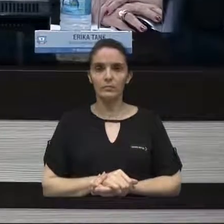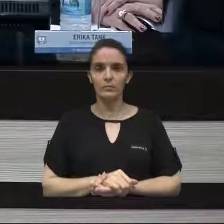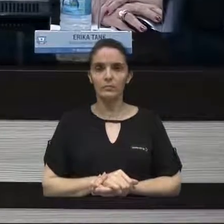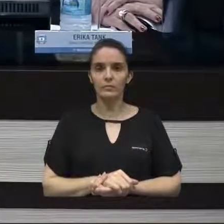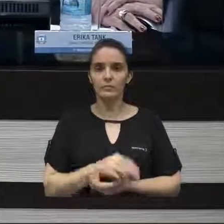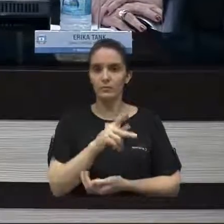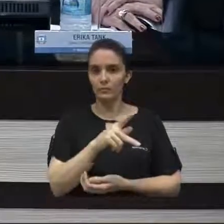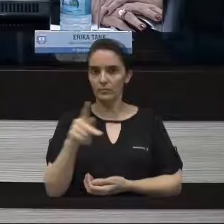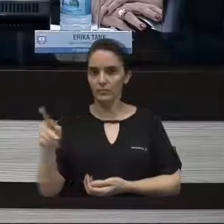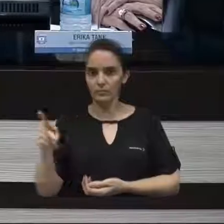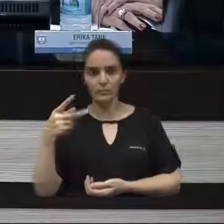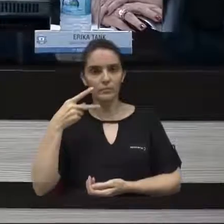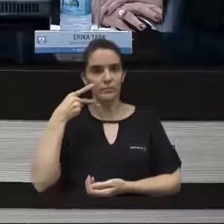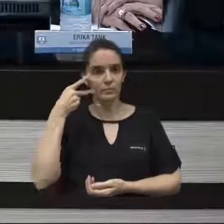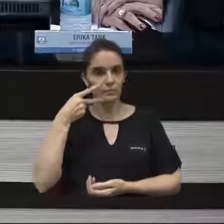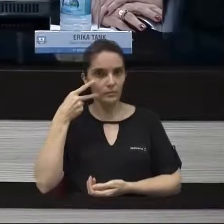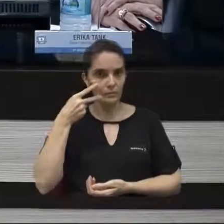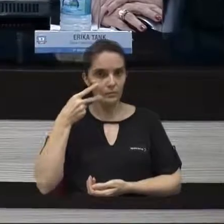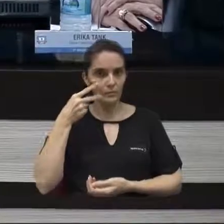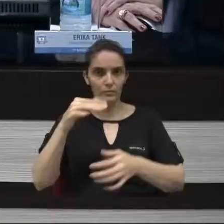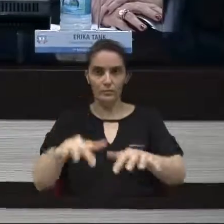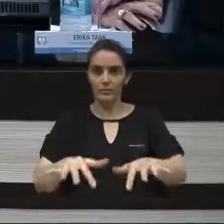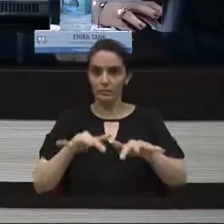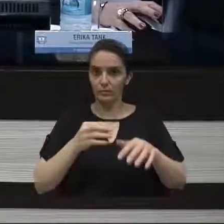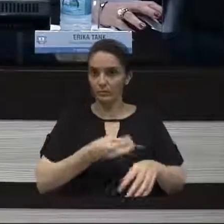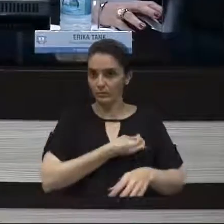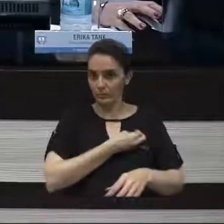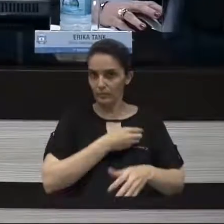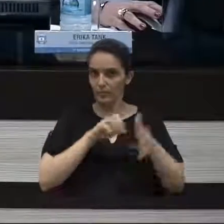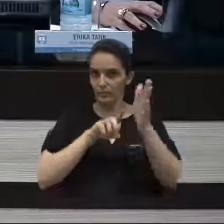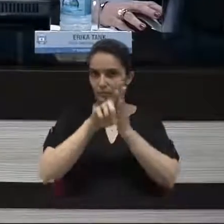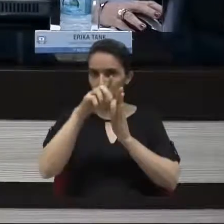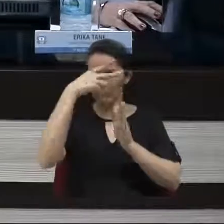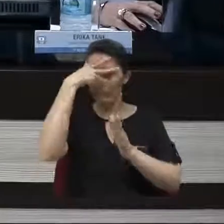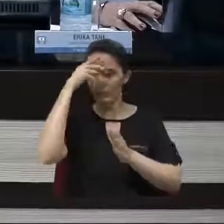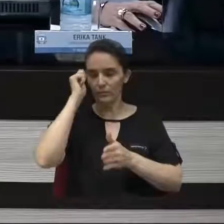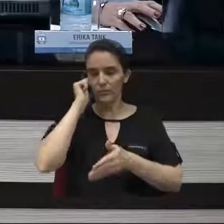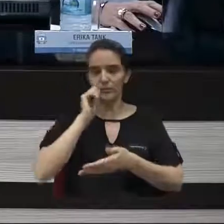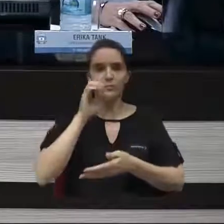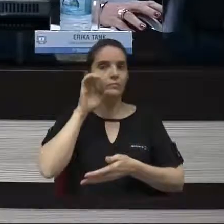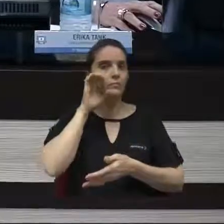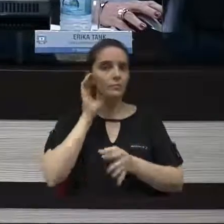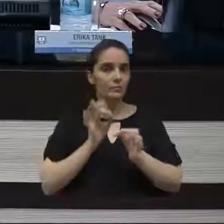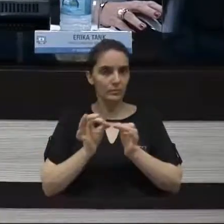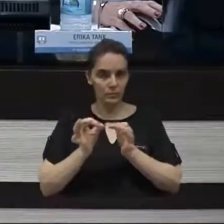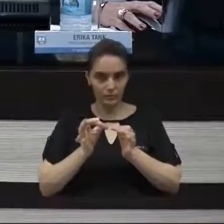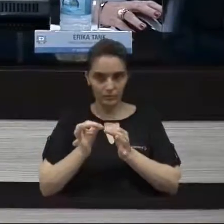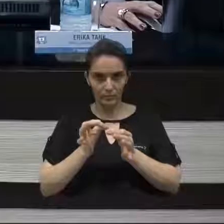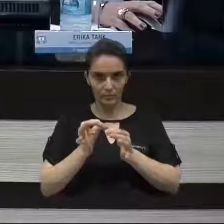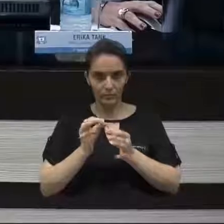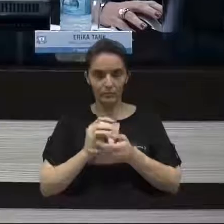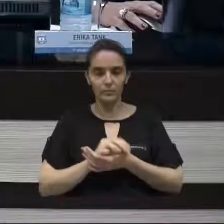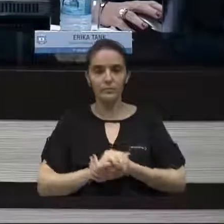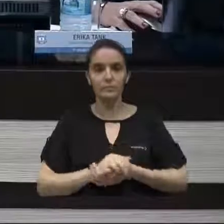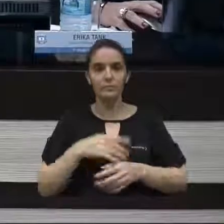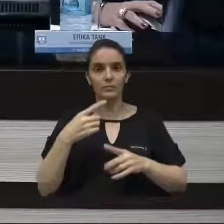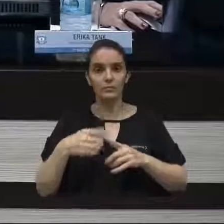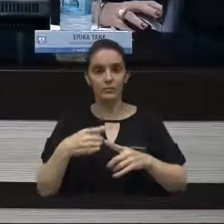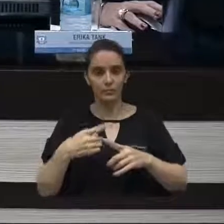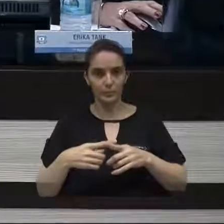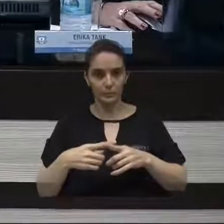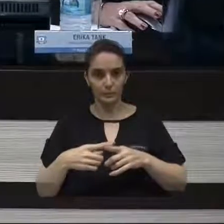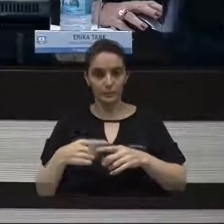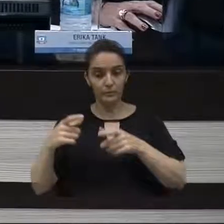Senhora presidente, nobres pares, plateia presente, esse requerimento eu fiz referente a